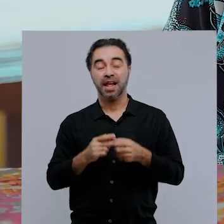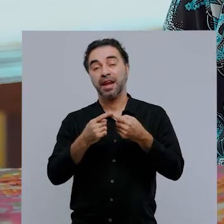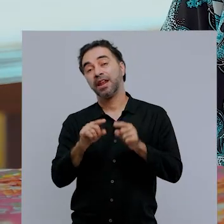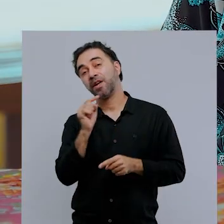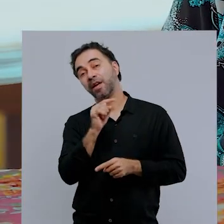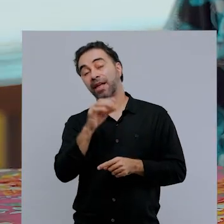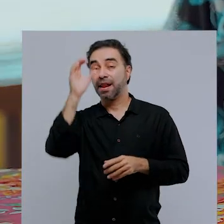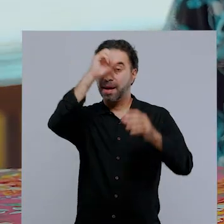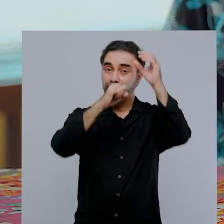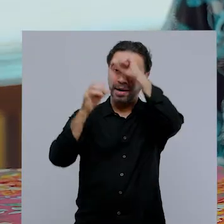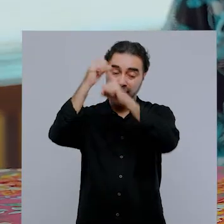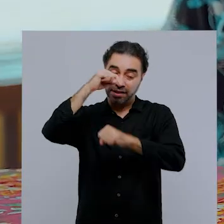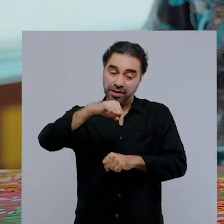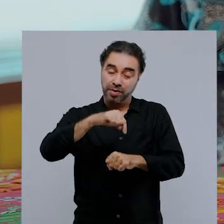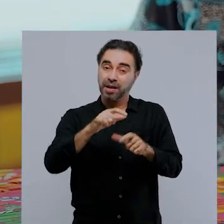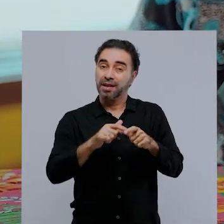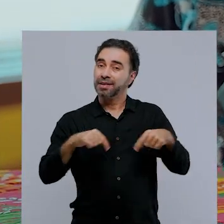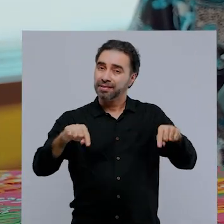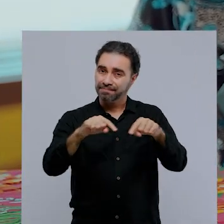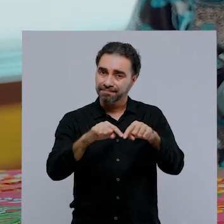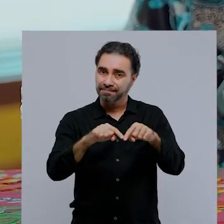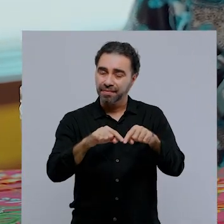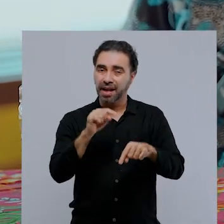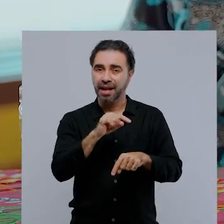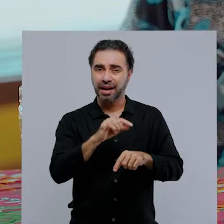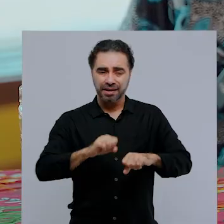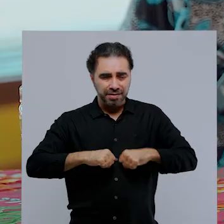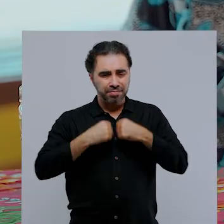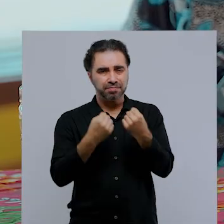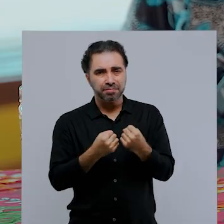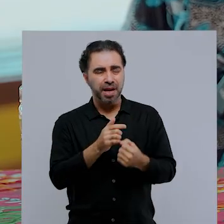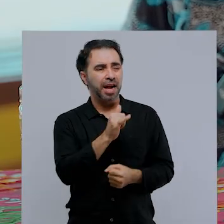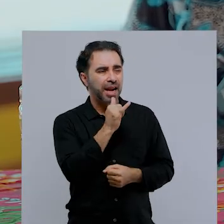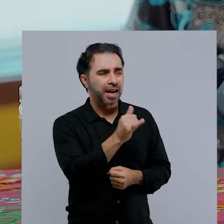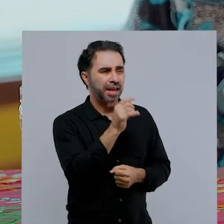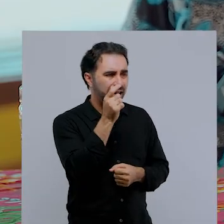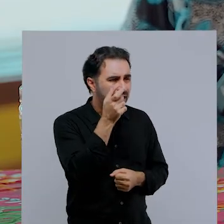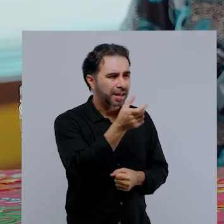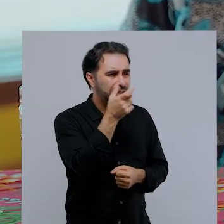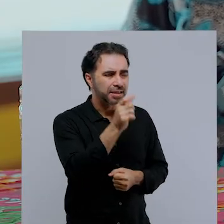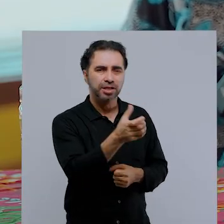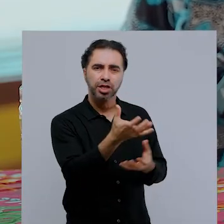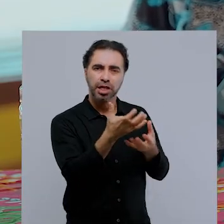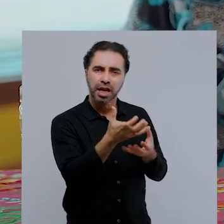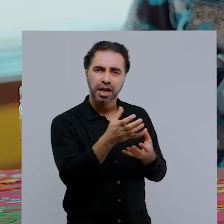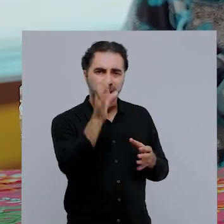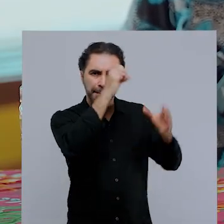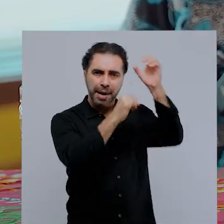Então, ela de ter aprendido aqui dentro, né? Ela teve esse interesse, né, de aprender, de